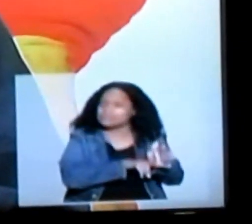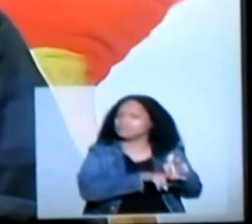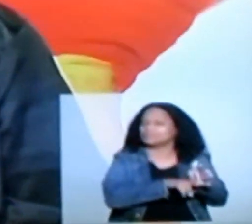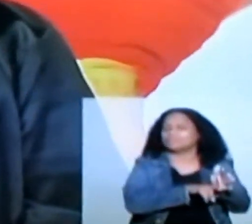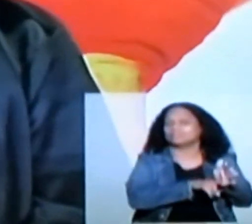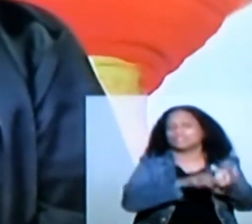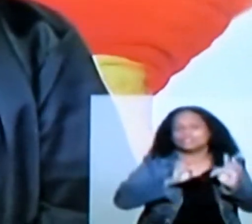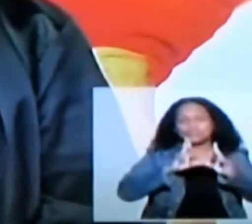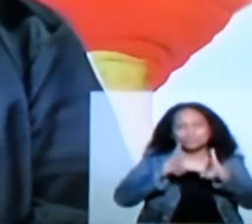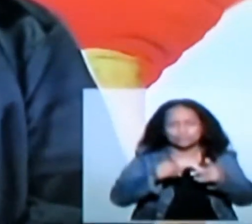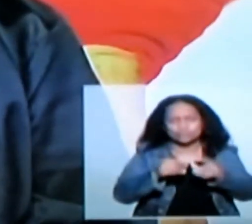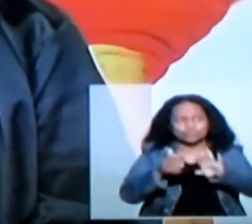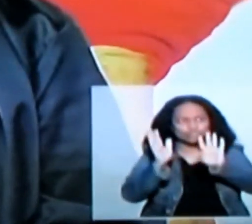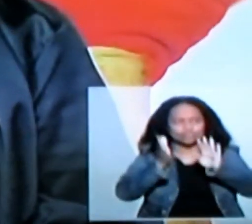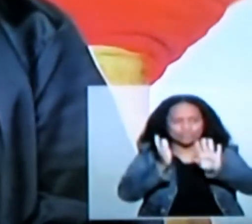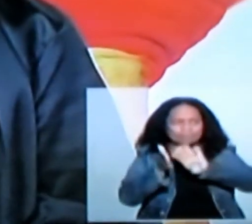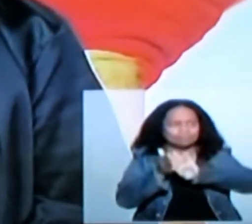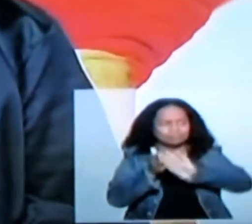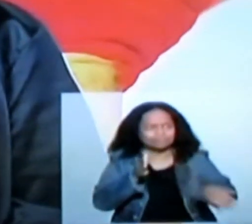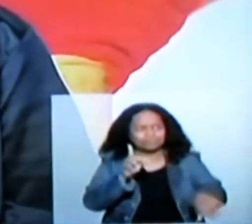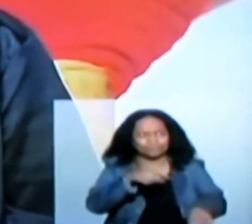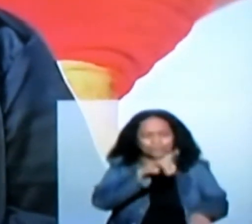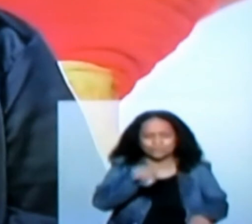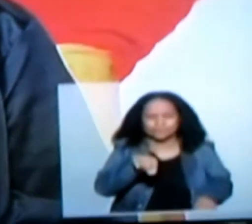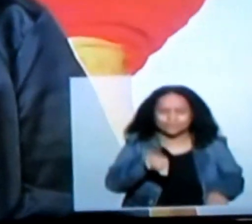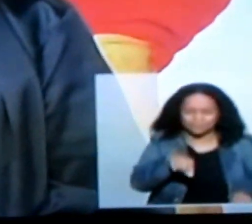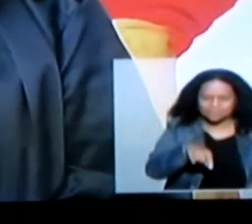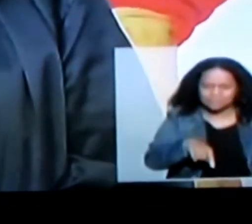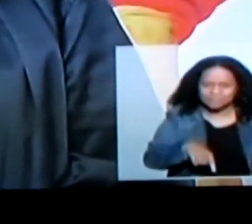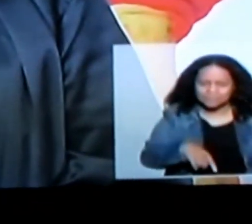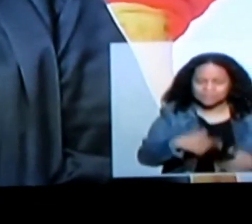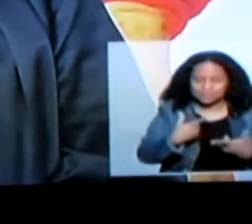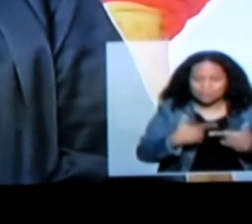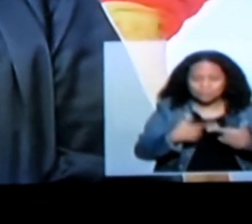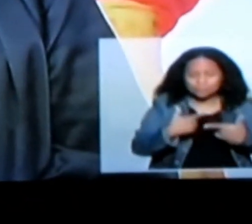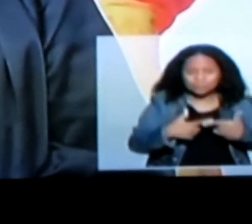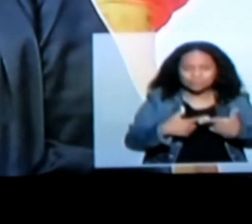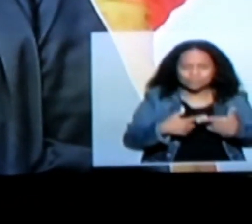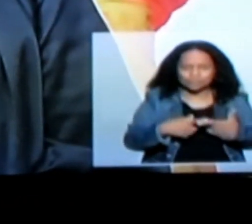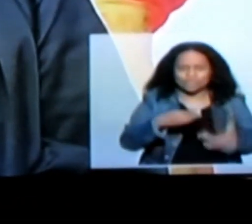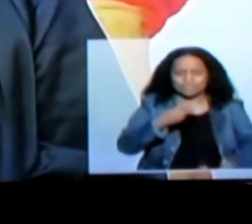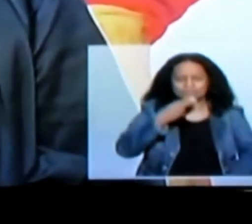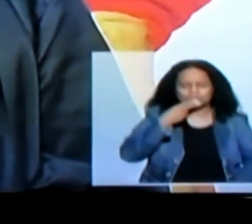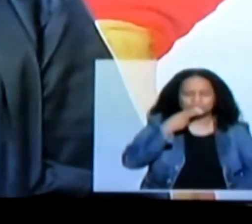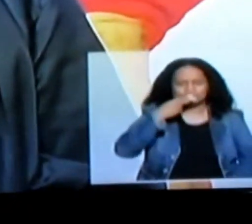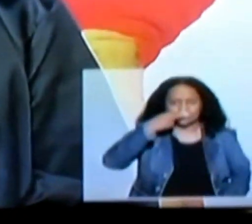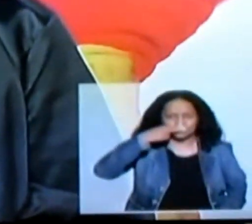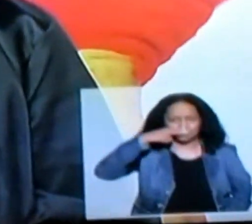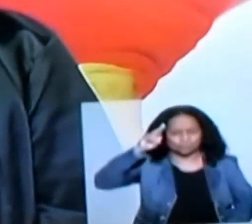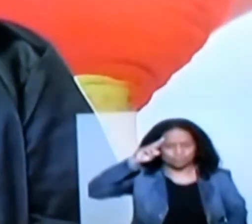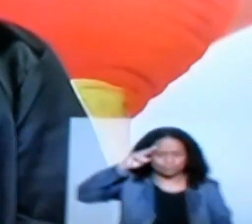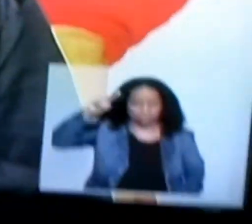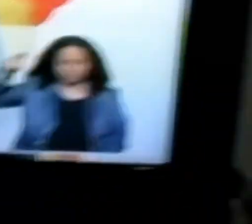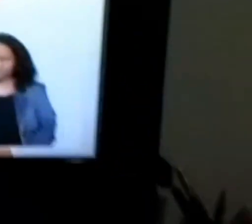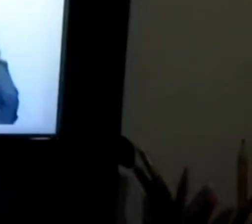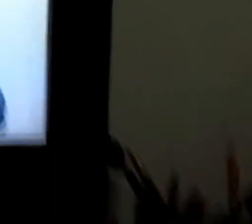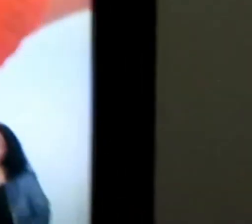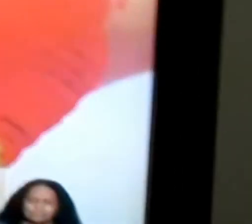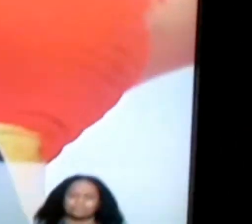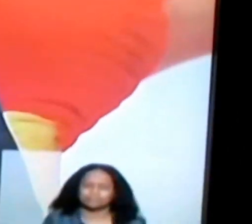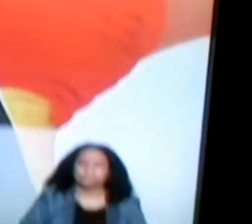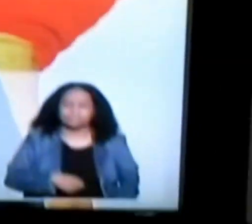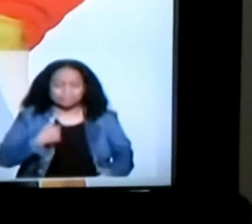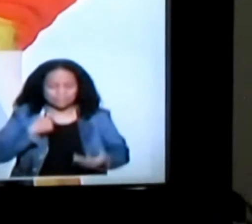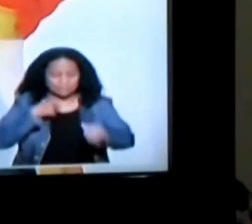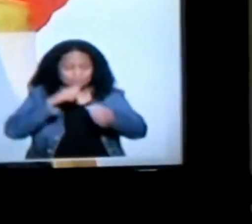falo de segundo, tanto assim, que eu até tirei do ar a resenha do Mein Kampf, que é o Minha Luta, do Hitler. Porque